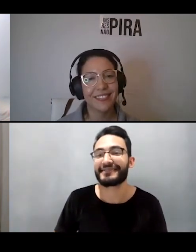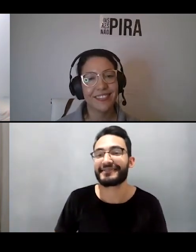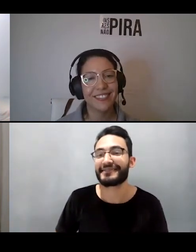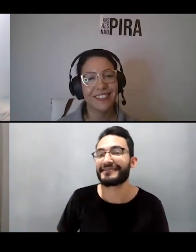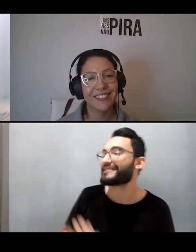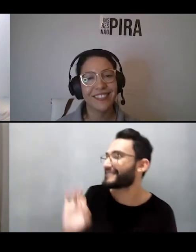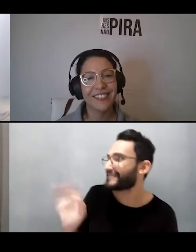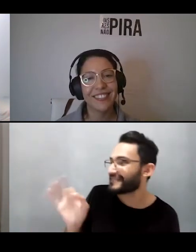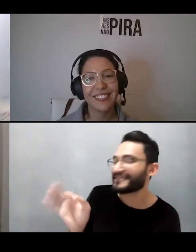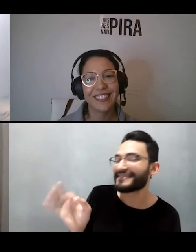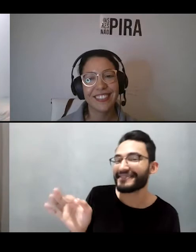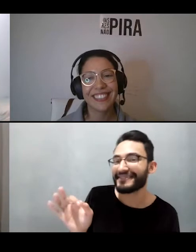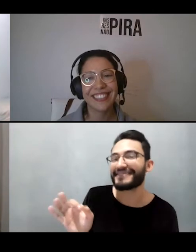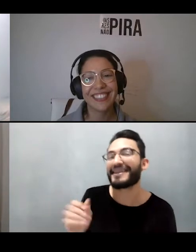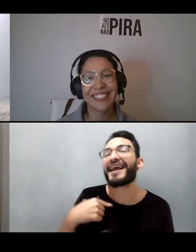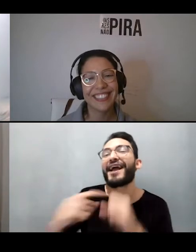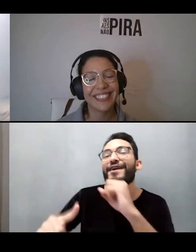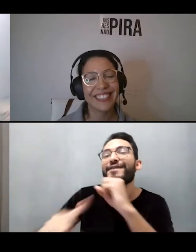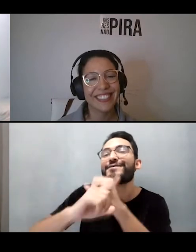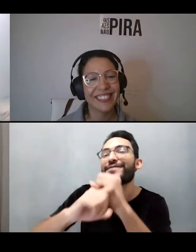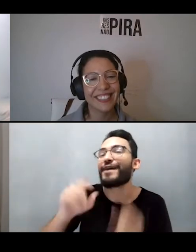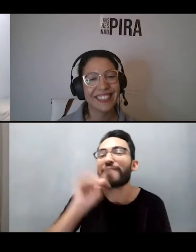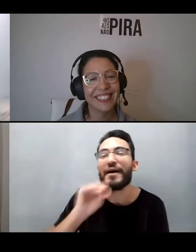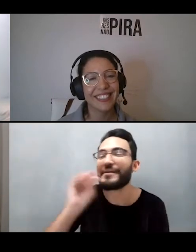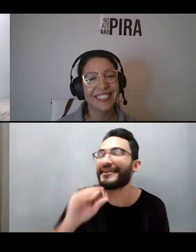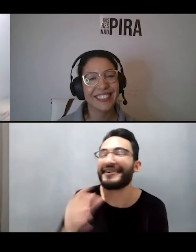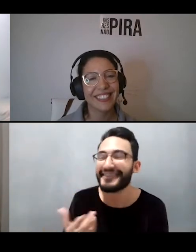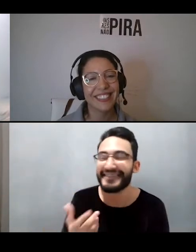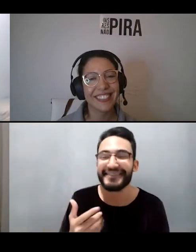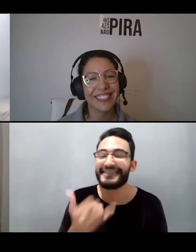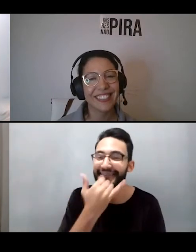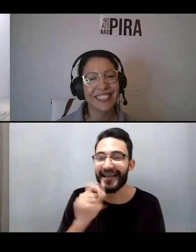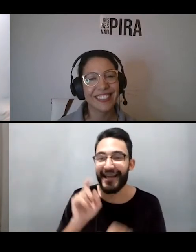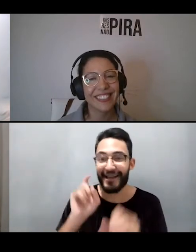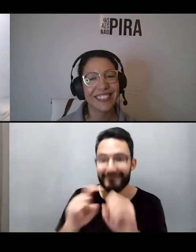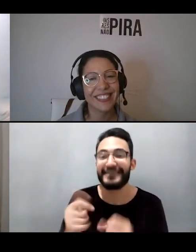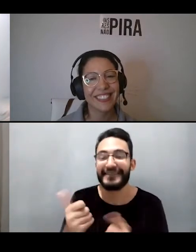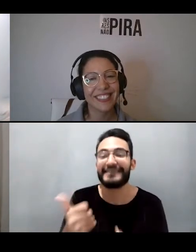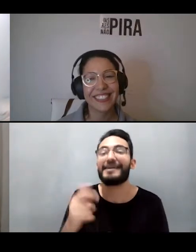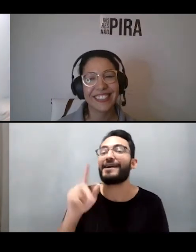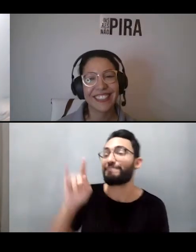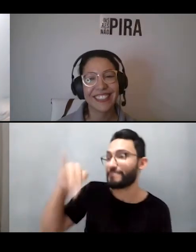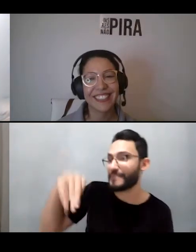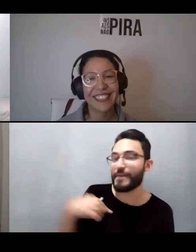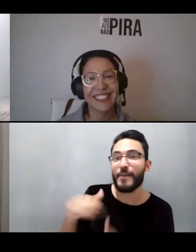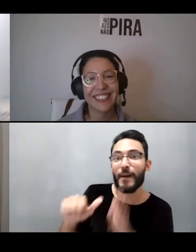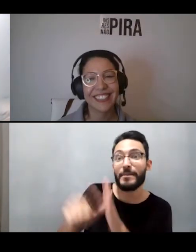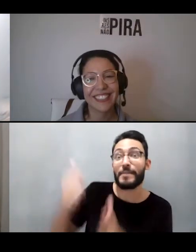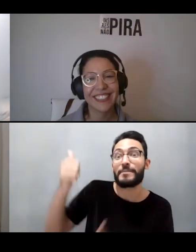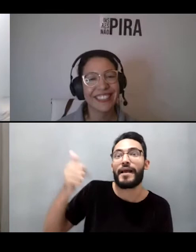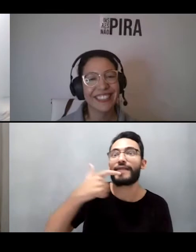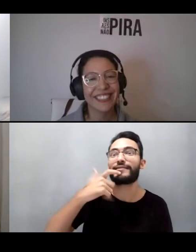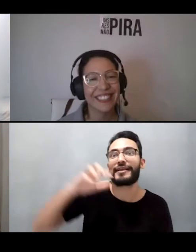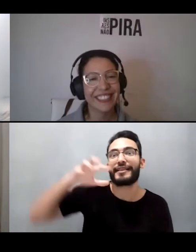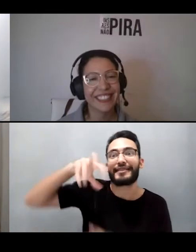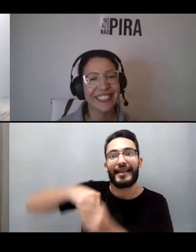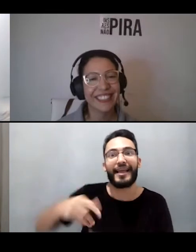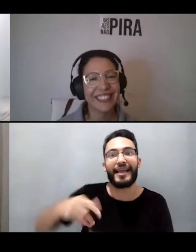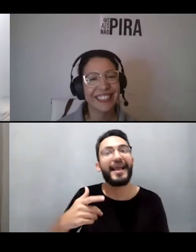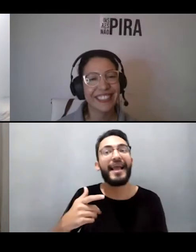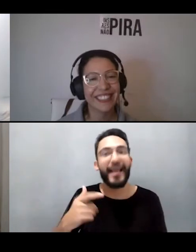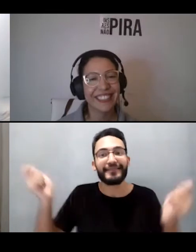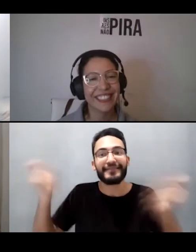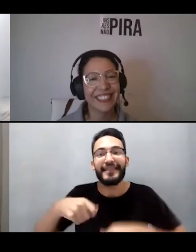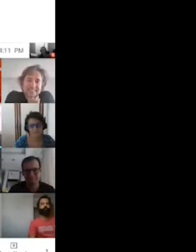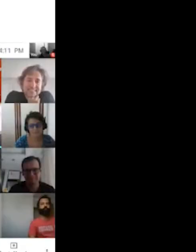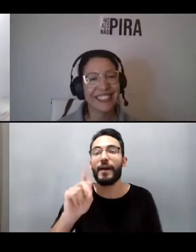Já do mudo, desculpa. Foi lindo, gente, o momento. Foi meu primeiro PIN na C&T, então a gente pôde trazer o PIN